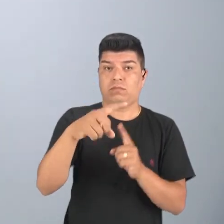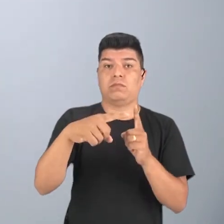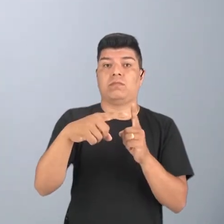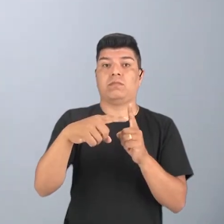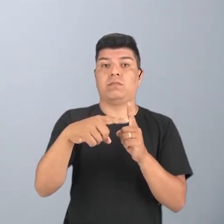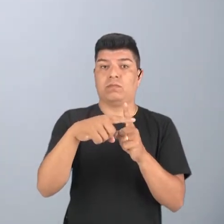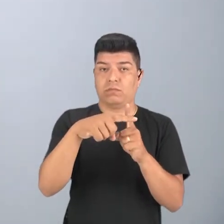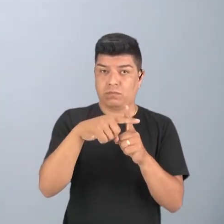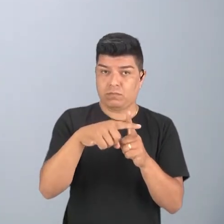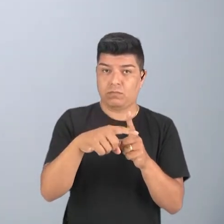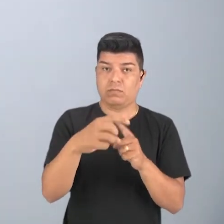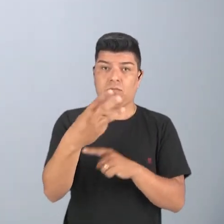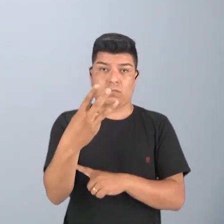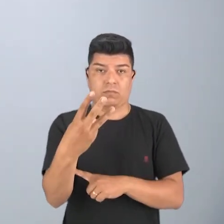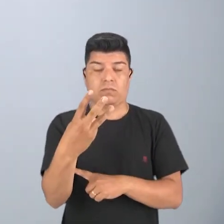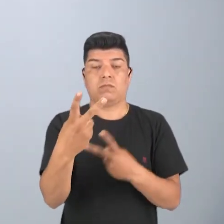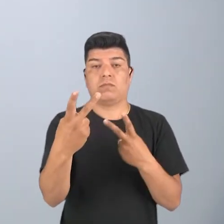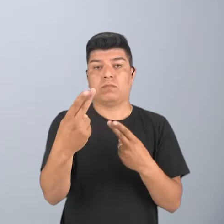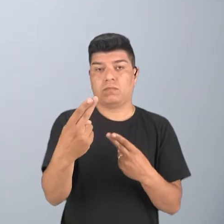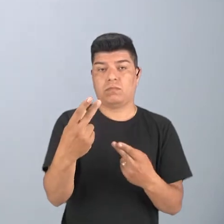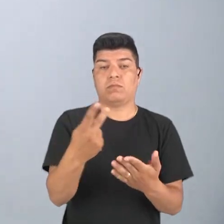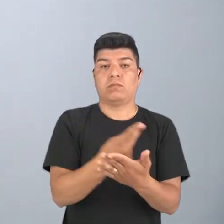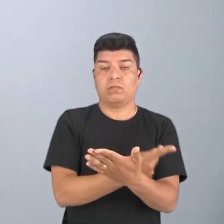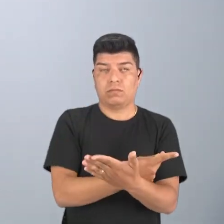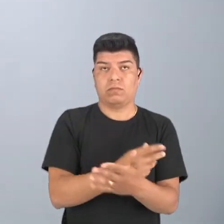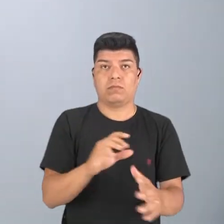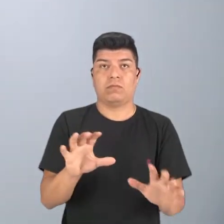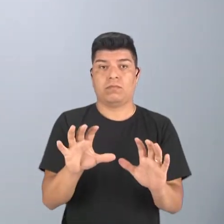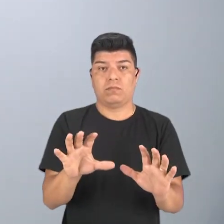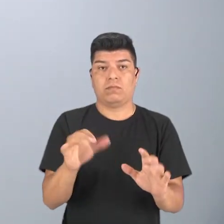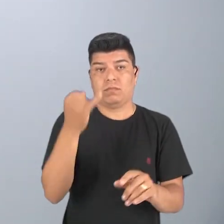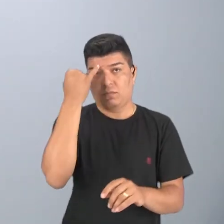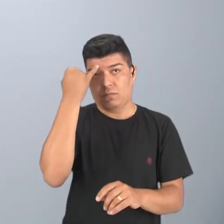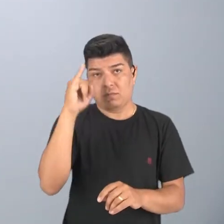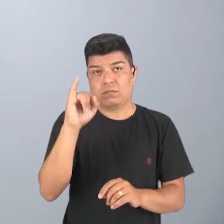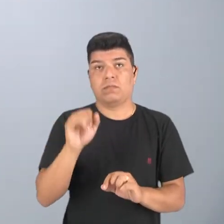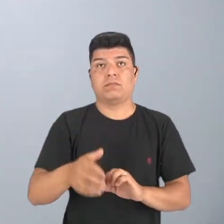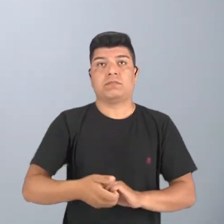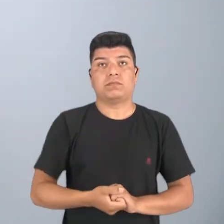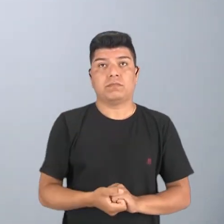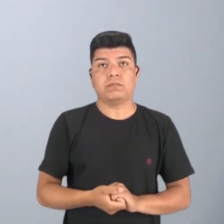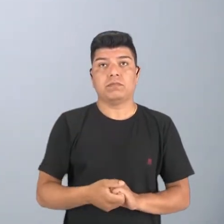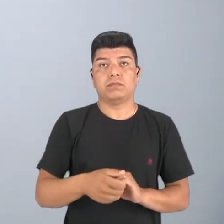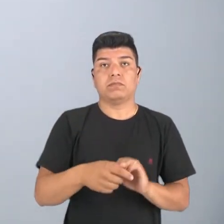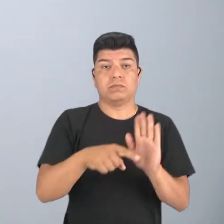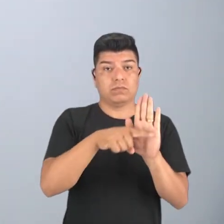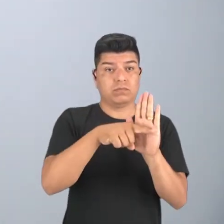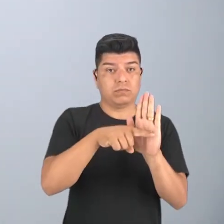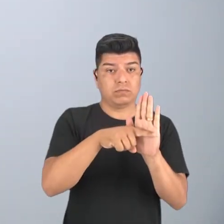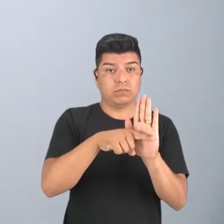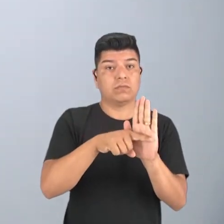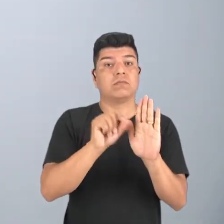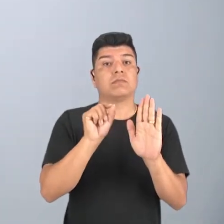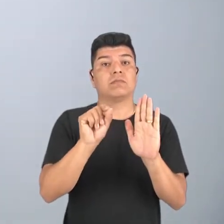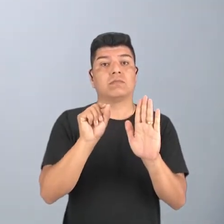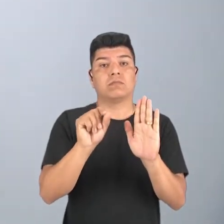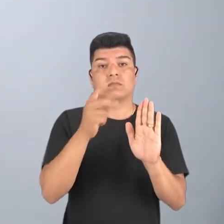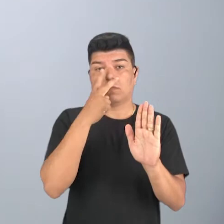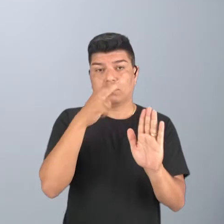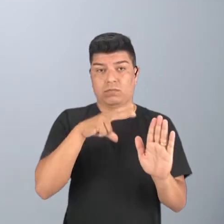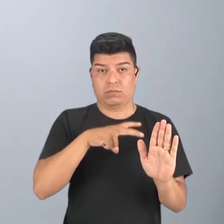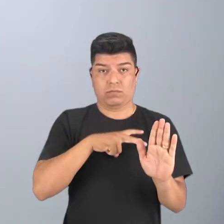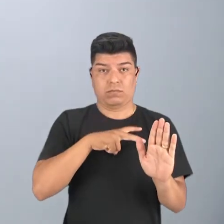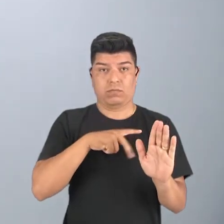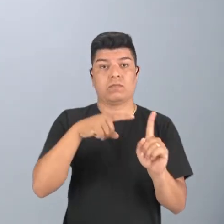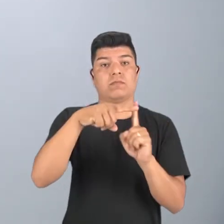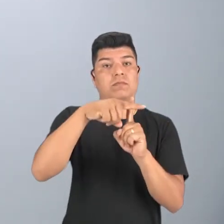do 3. A mesma coisa vai acontecer aqui. Essa ideia nos diz, então, que a subtração, na verdade, é um caso particular